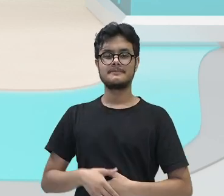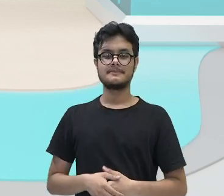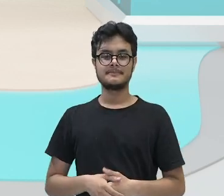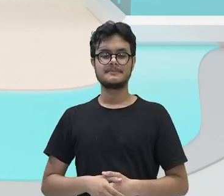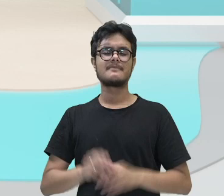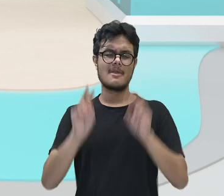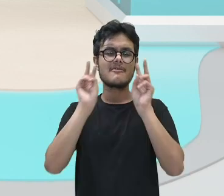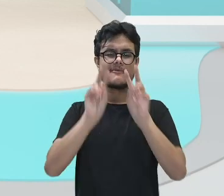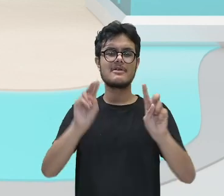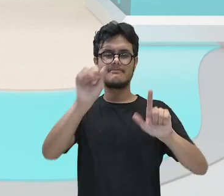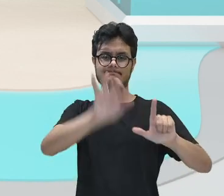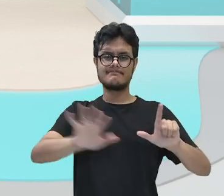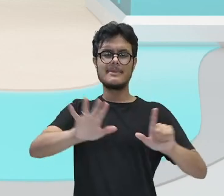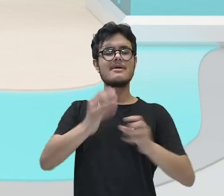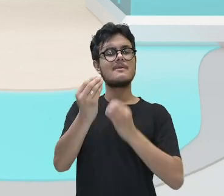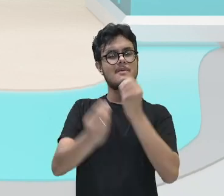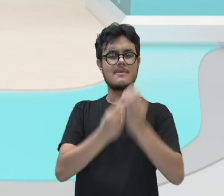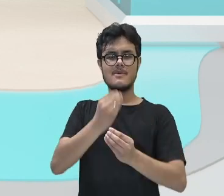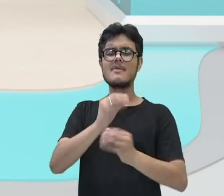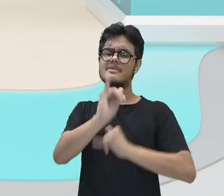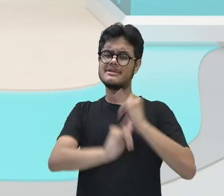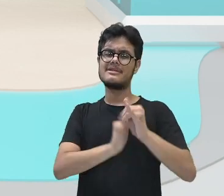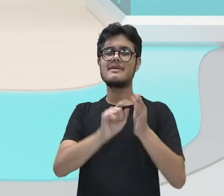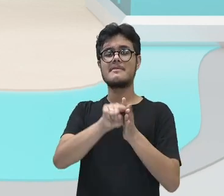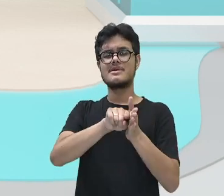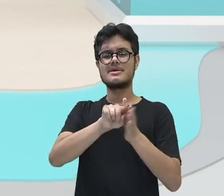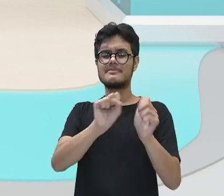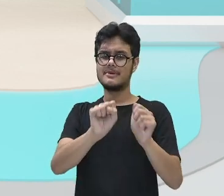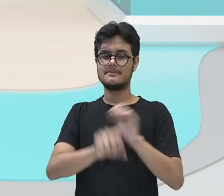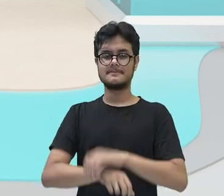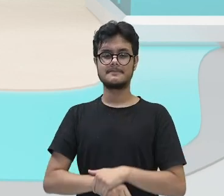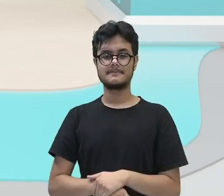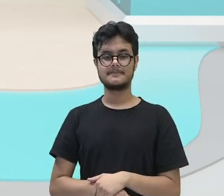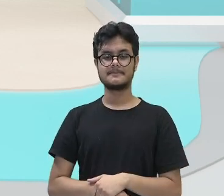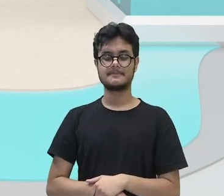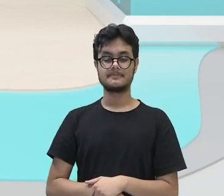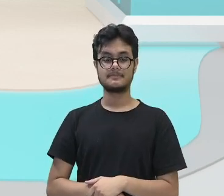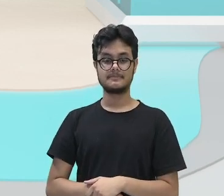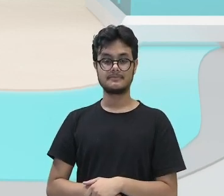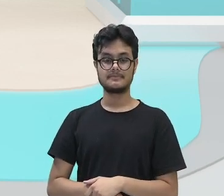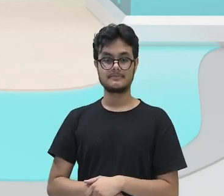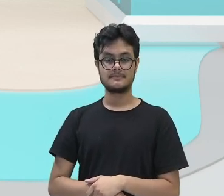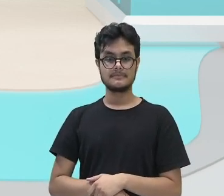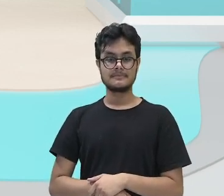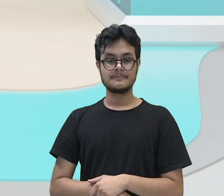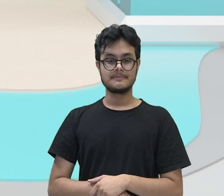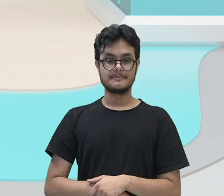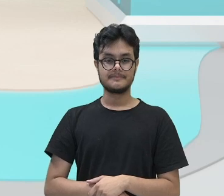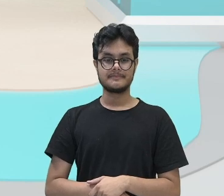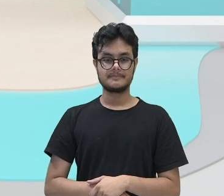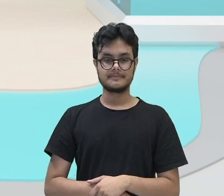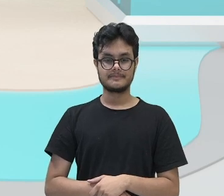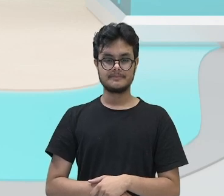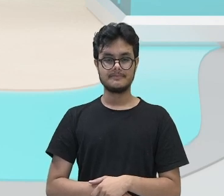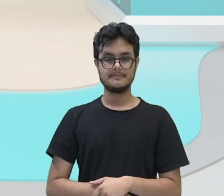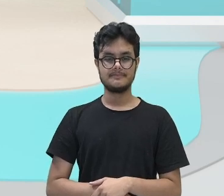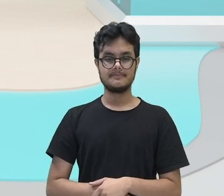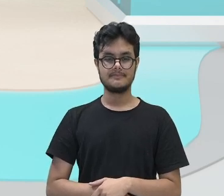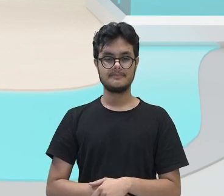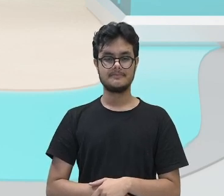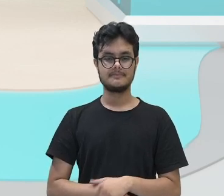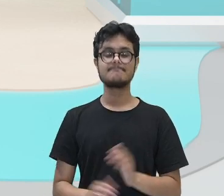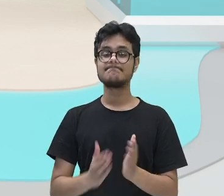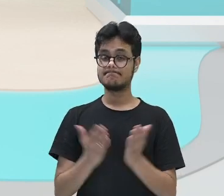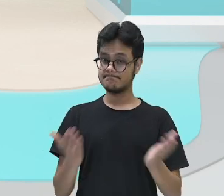ela tem, então vocês podem pesquisar aí o nome dela, né, e ver a imagem através da internet. Isso aí são características,